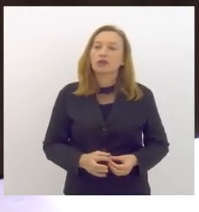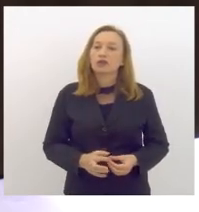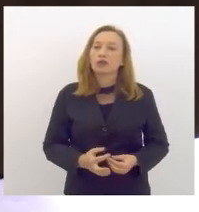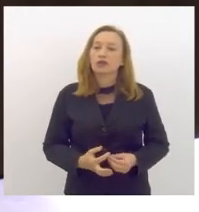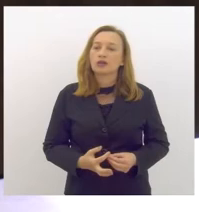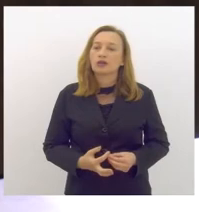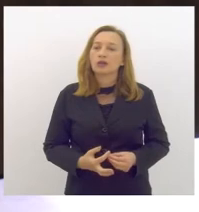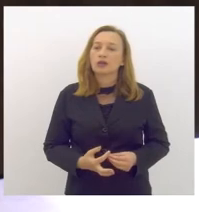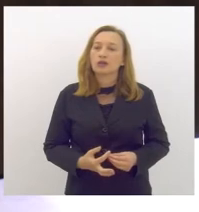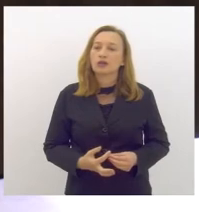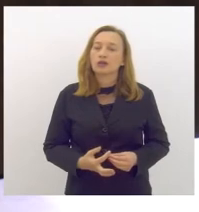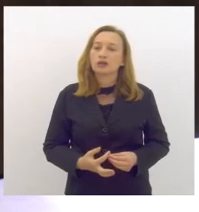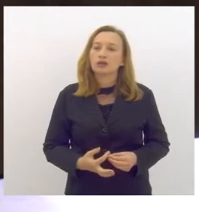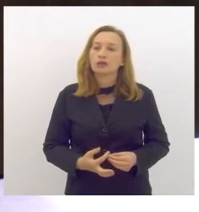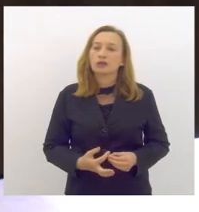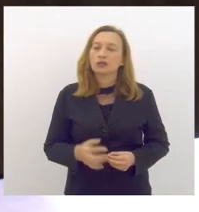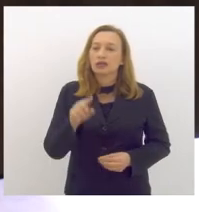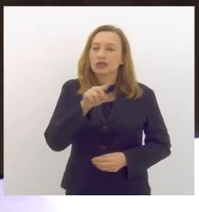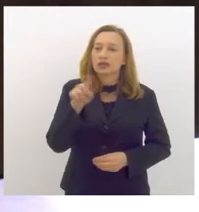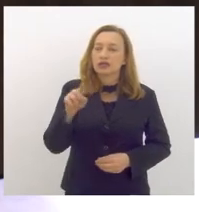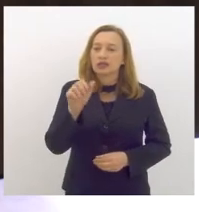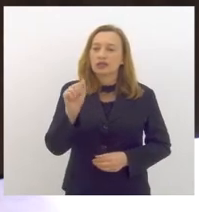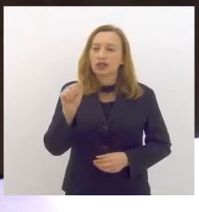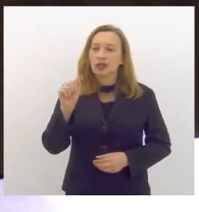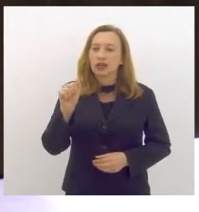do deputado Zaqueu Teixeira,